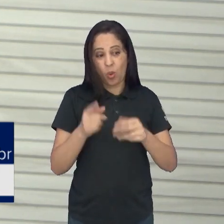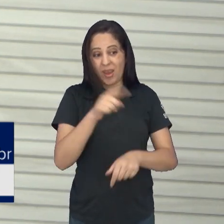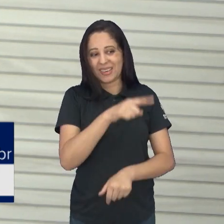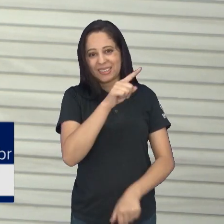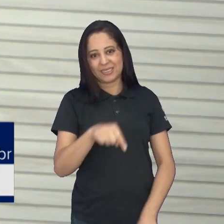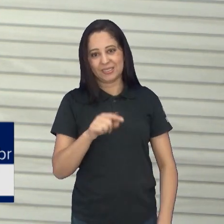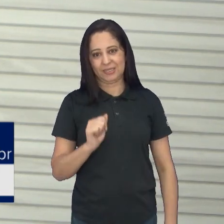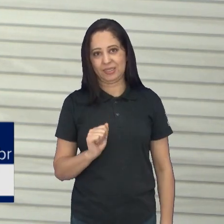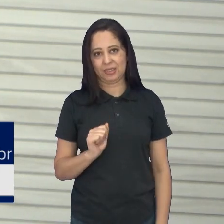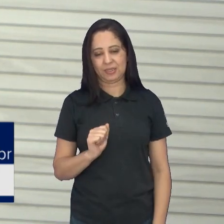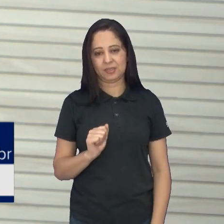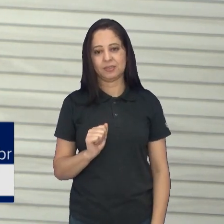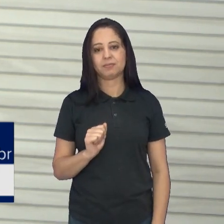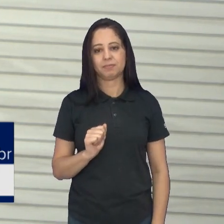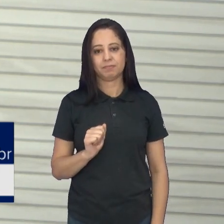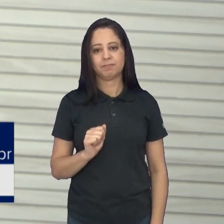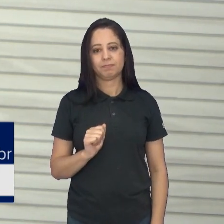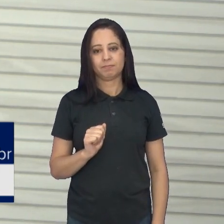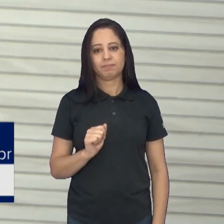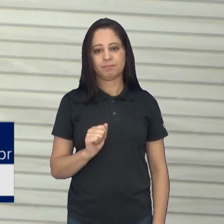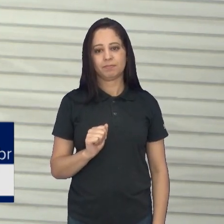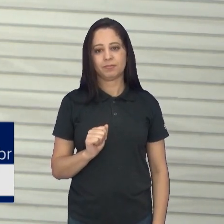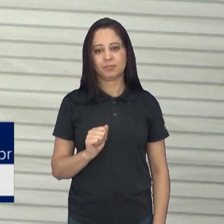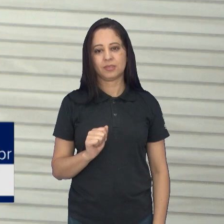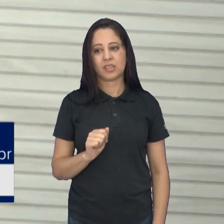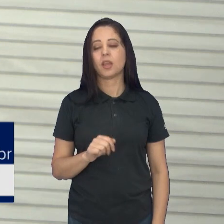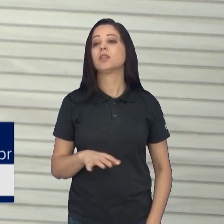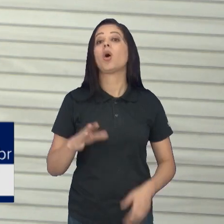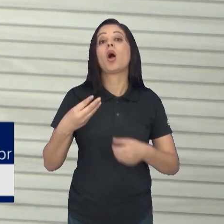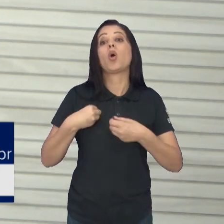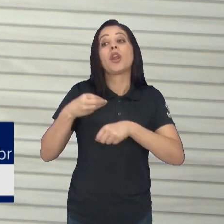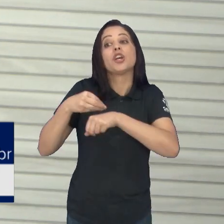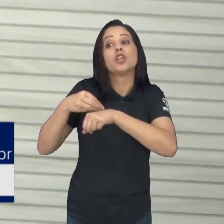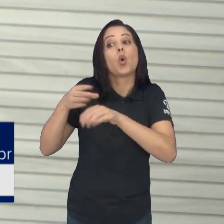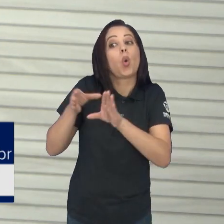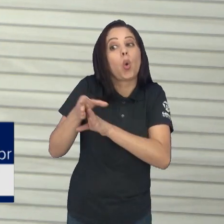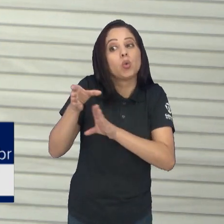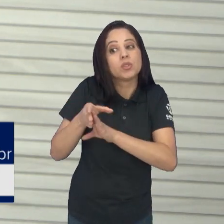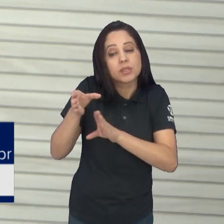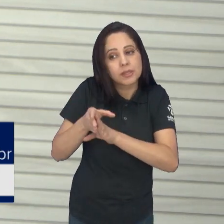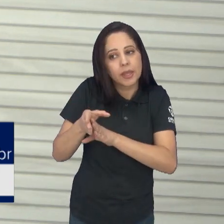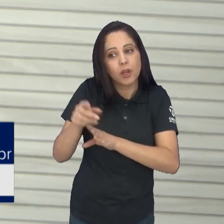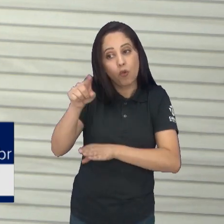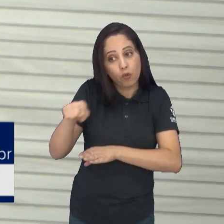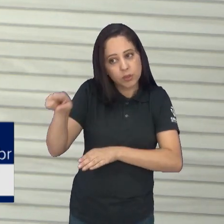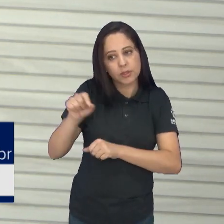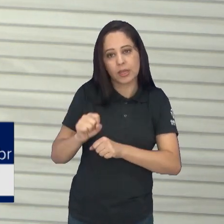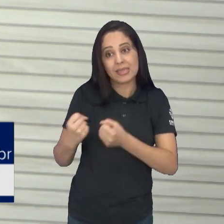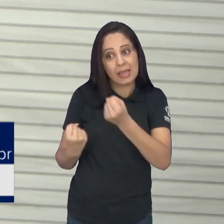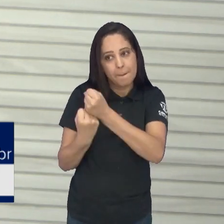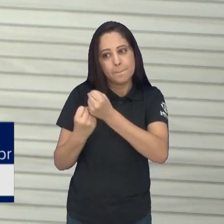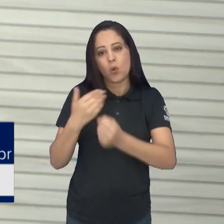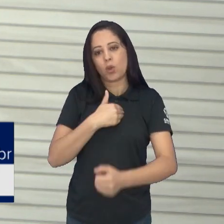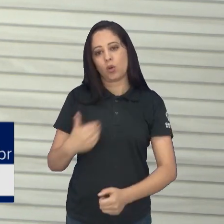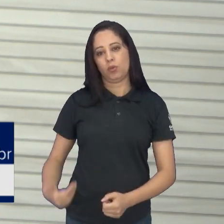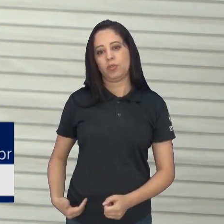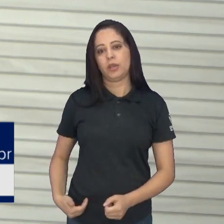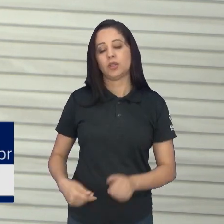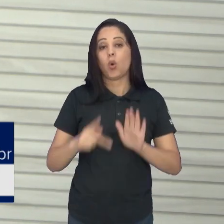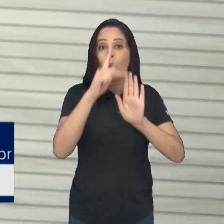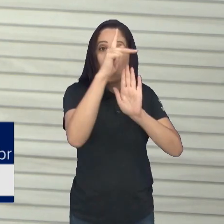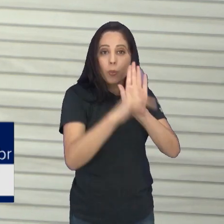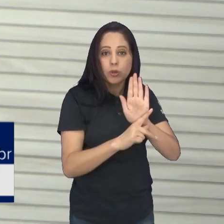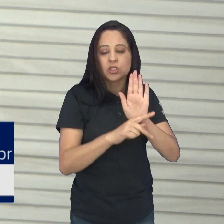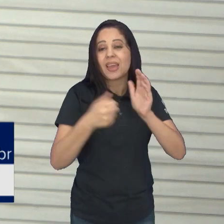uma recomendação para quem é da base do governo. Esse projeto, ele poderia ter uma emenda